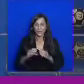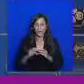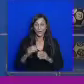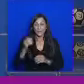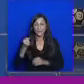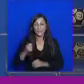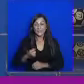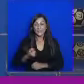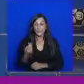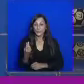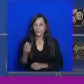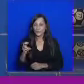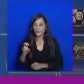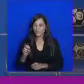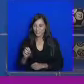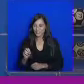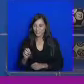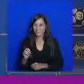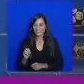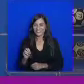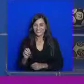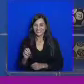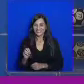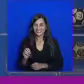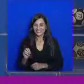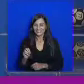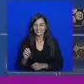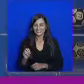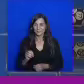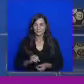Bola branca, número 20.